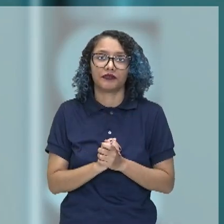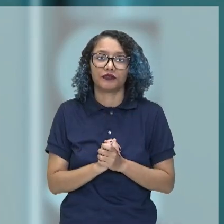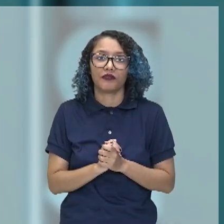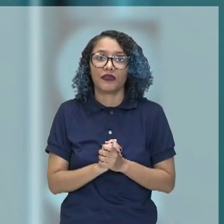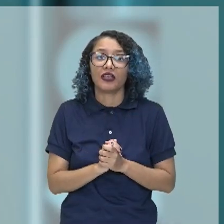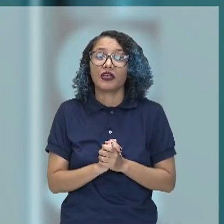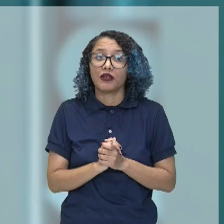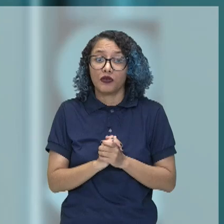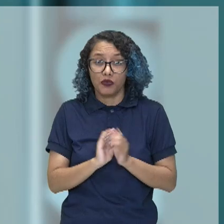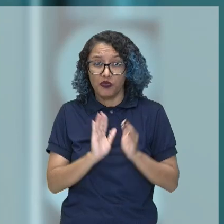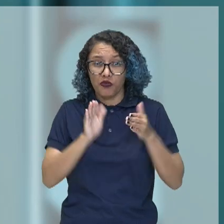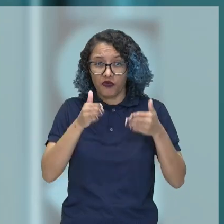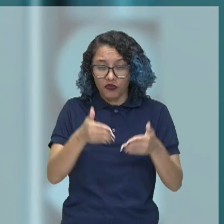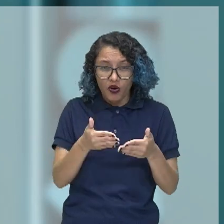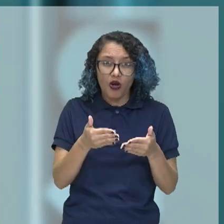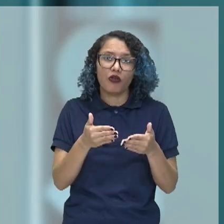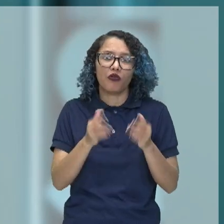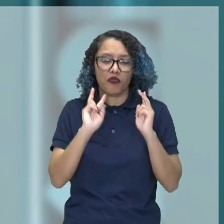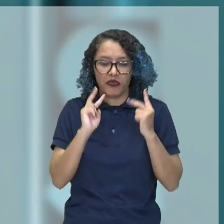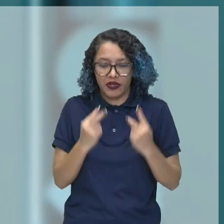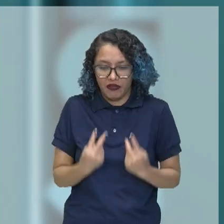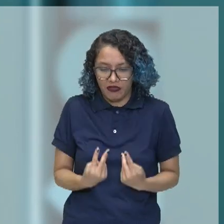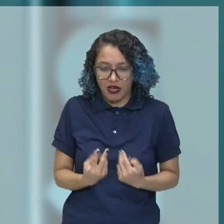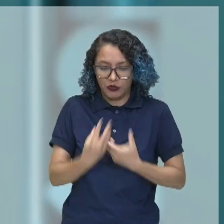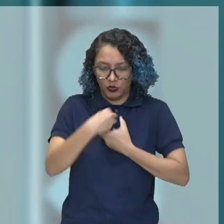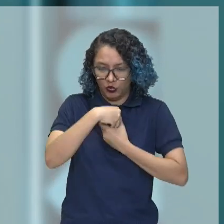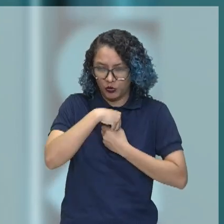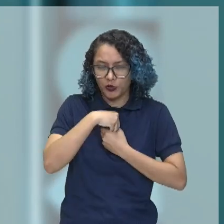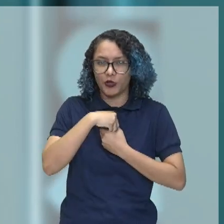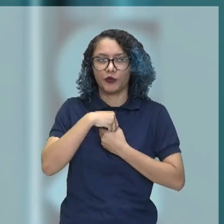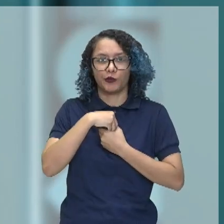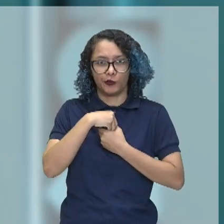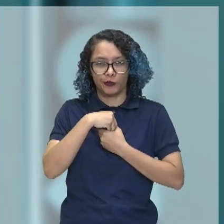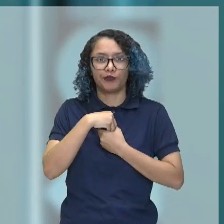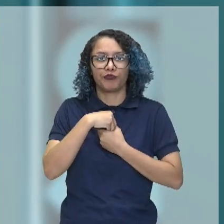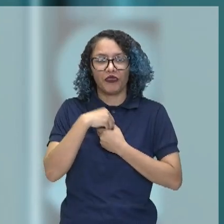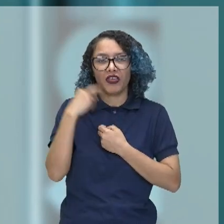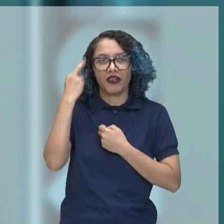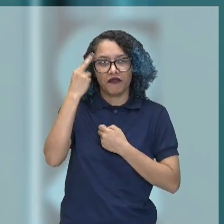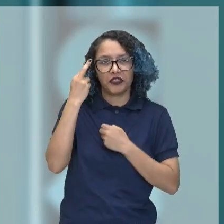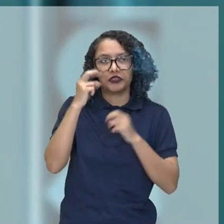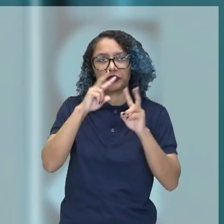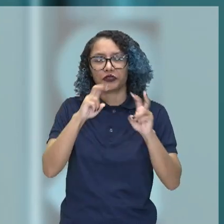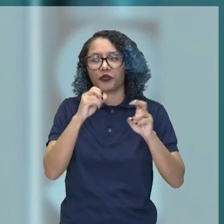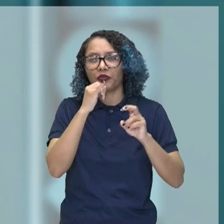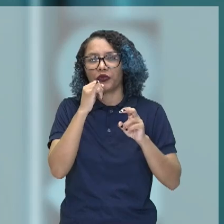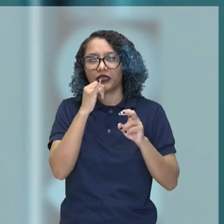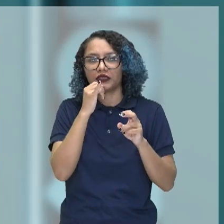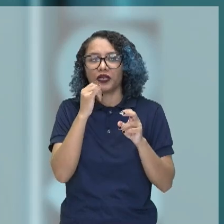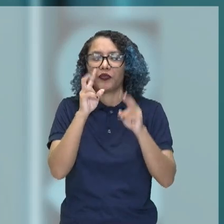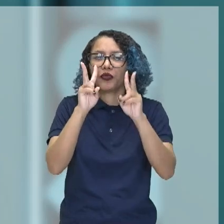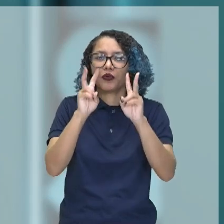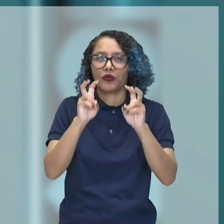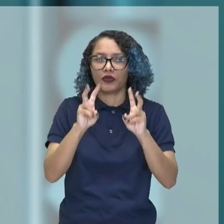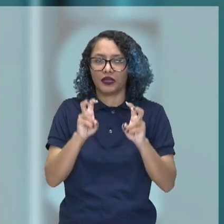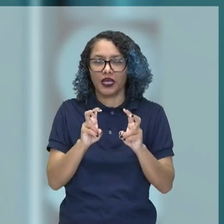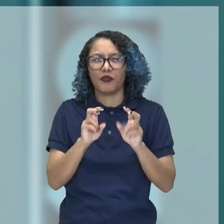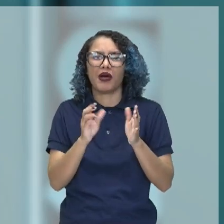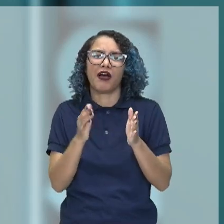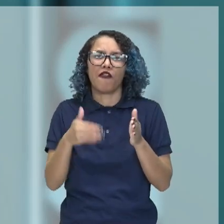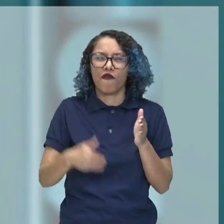contexto de se voltar para dentro do humano, pensar um pouco questões que tinham a ver também com fome e